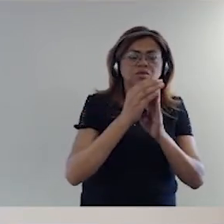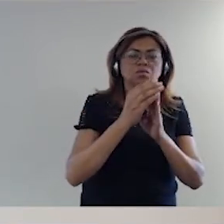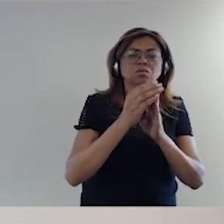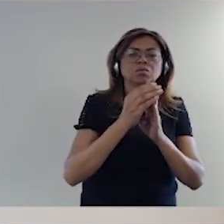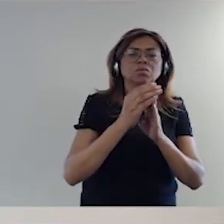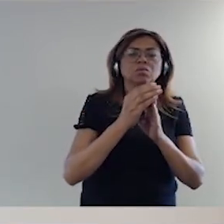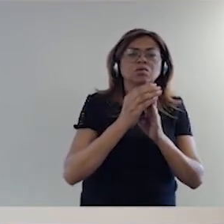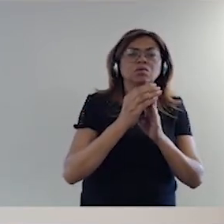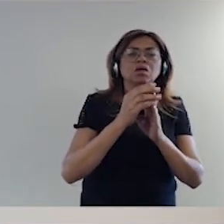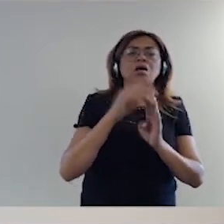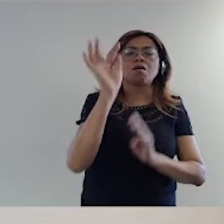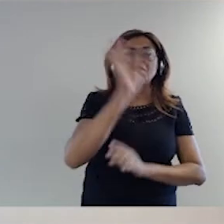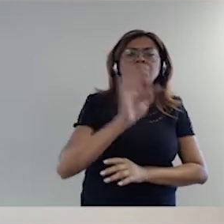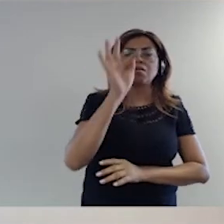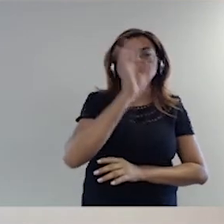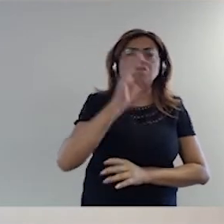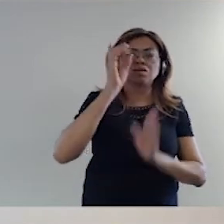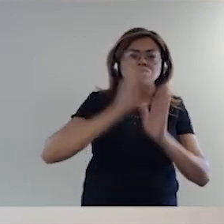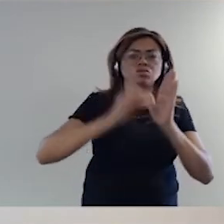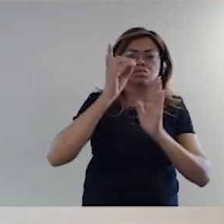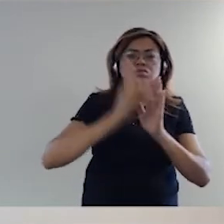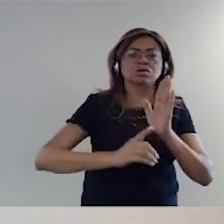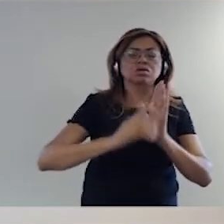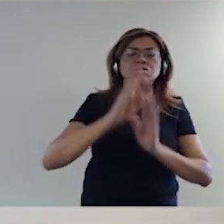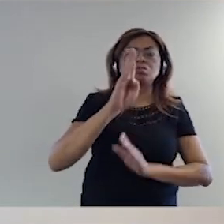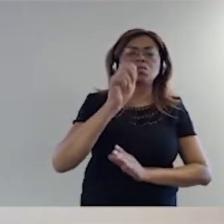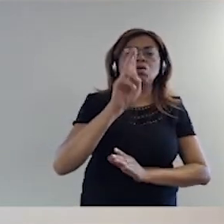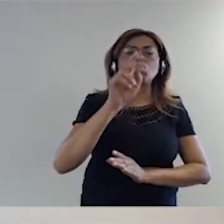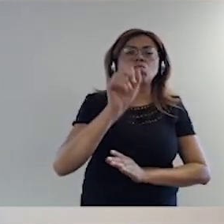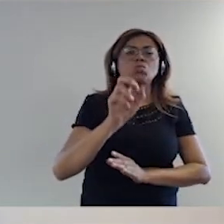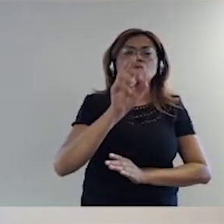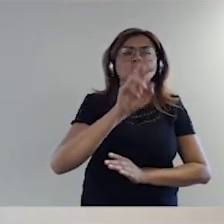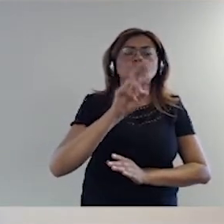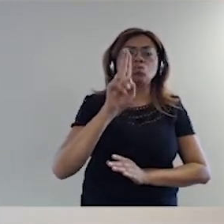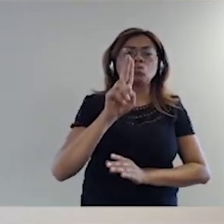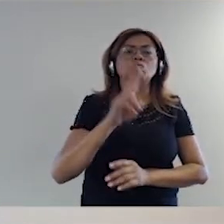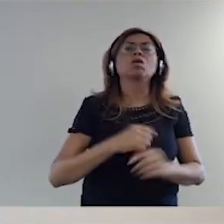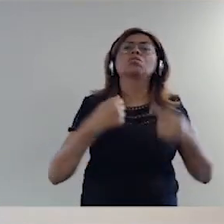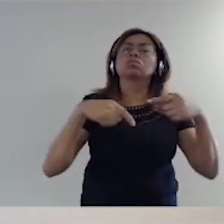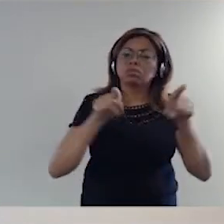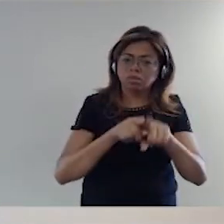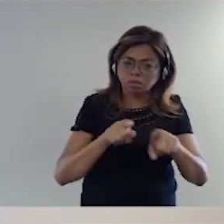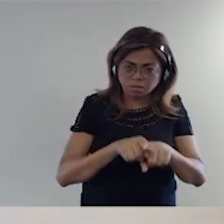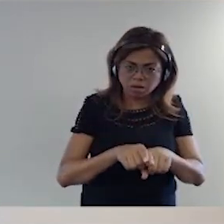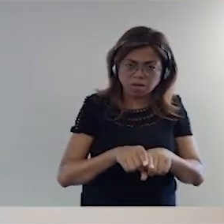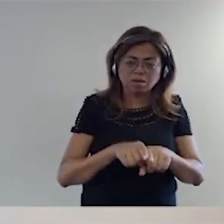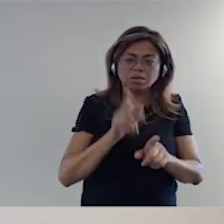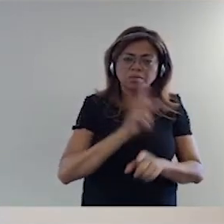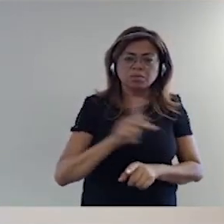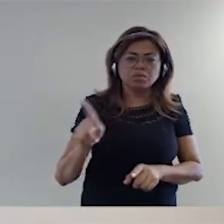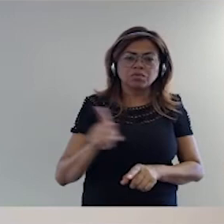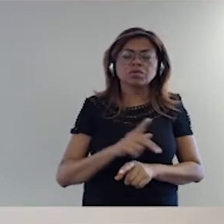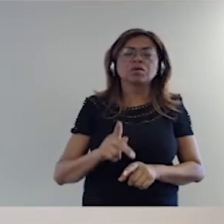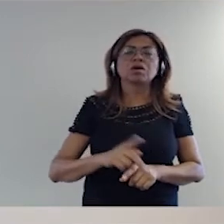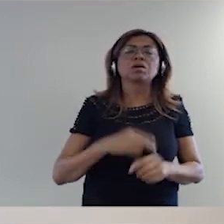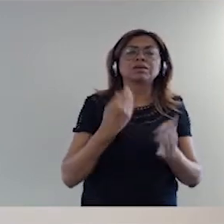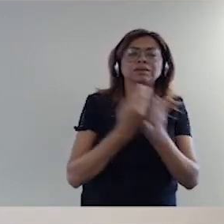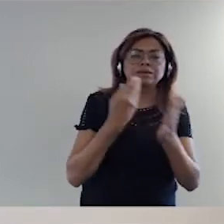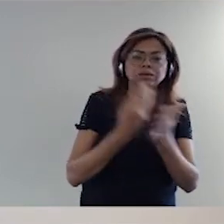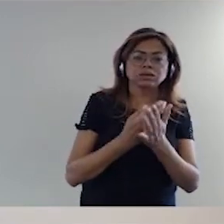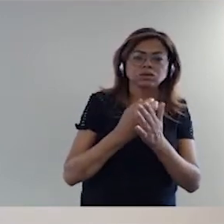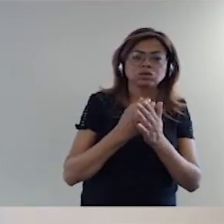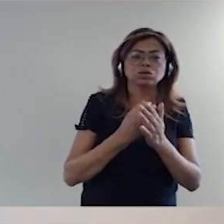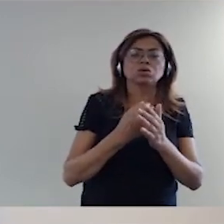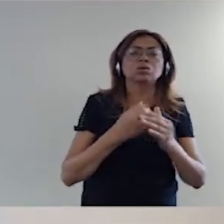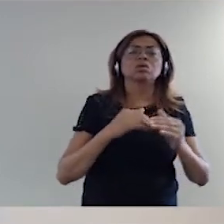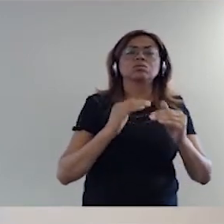e Faculdade do Instituto de Ensino Superior de Bauru. Também ministra aula na Escola Superior da